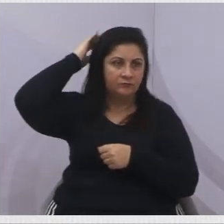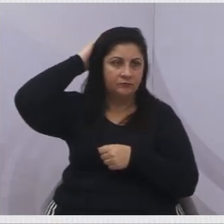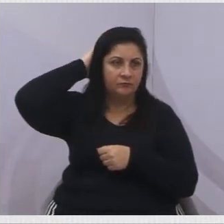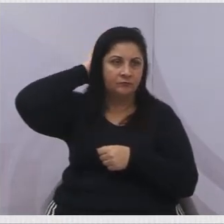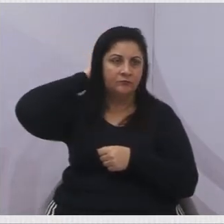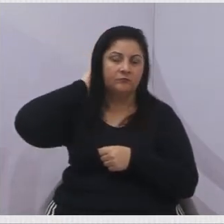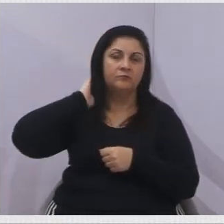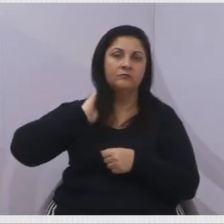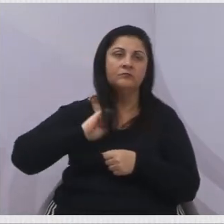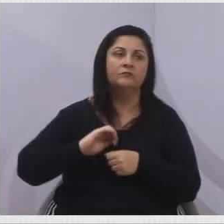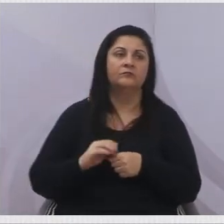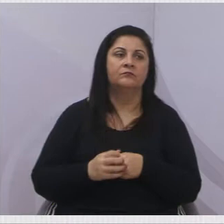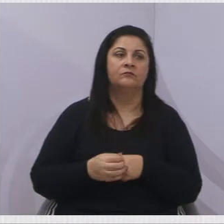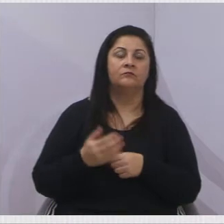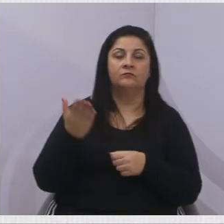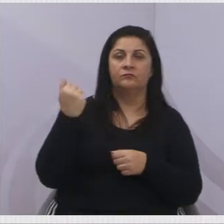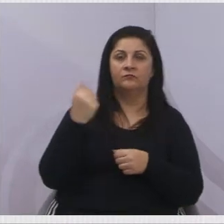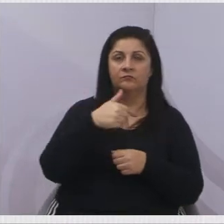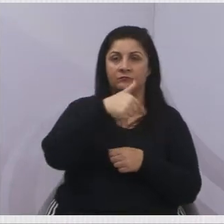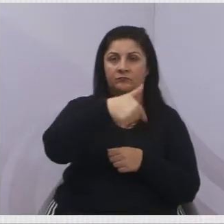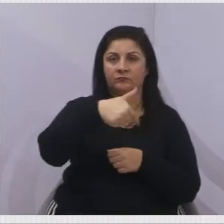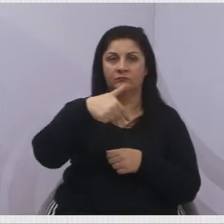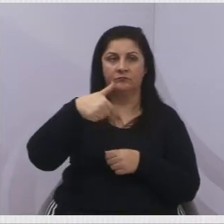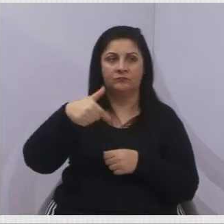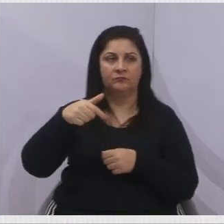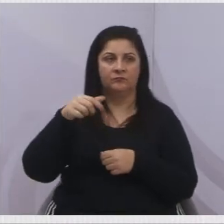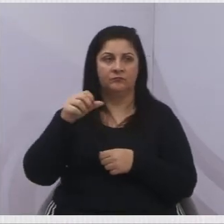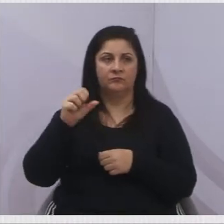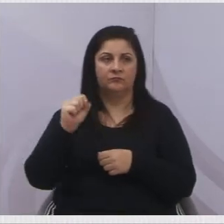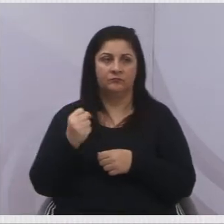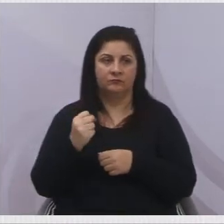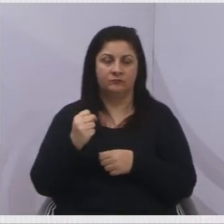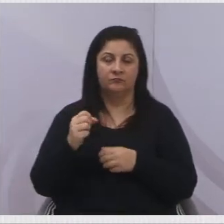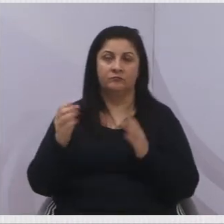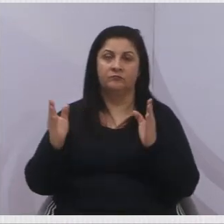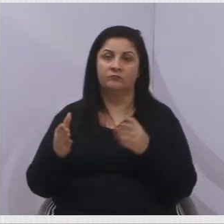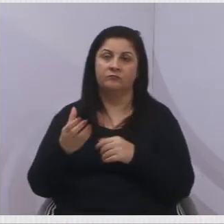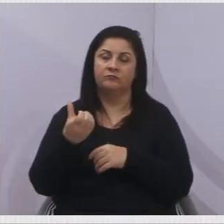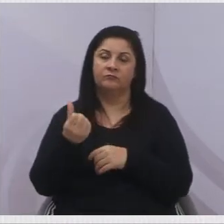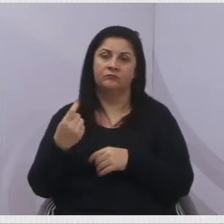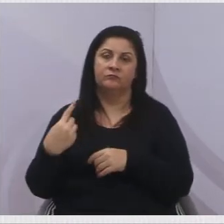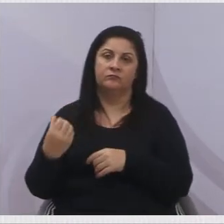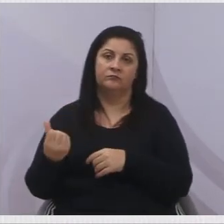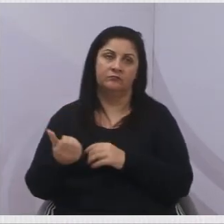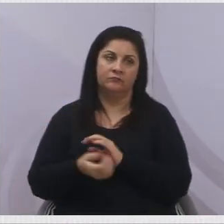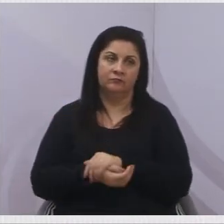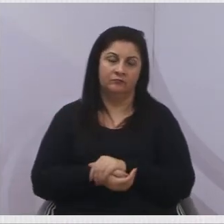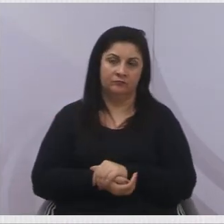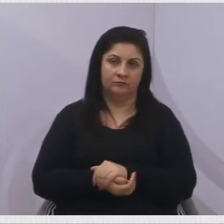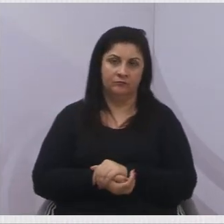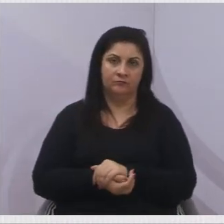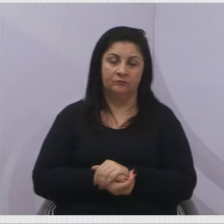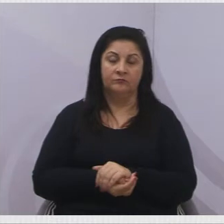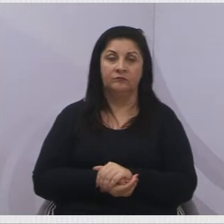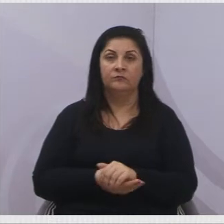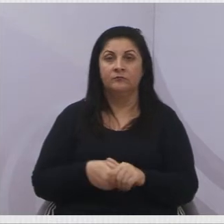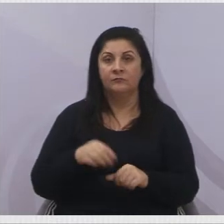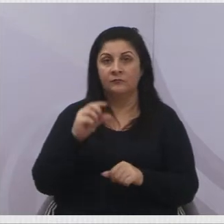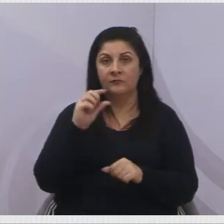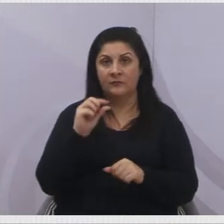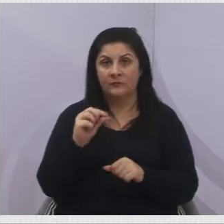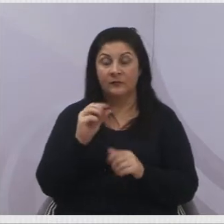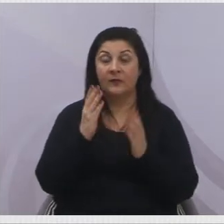redução de 728 para 616. E boa parte das cirurgias